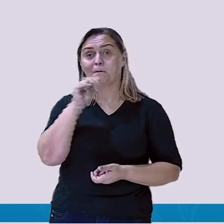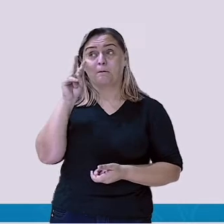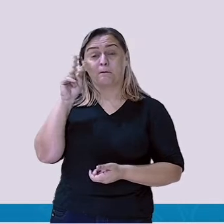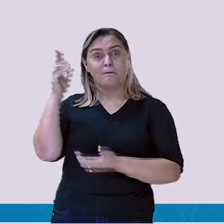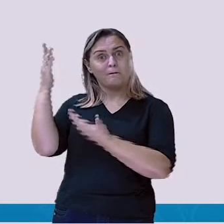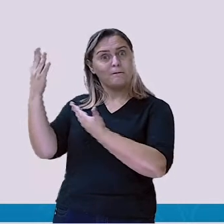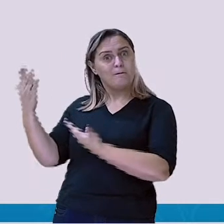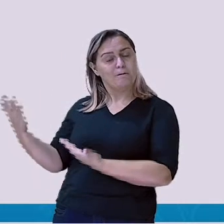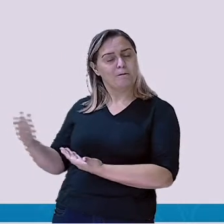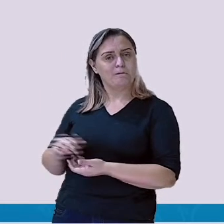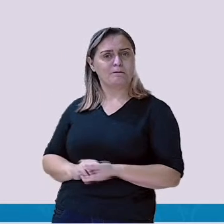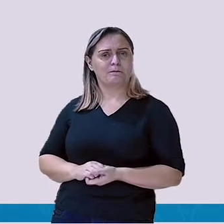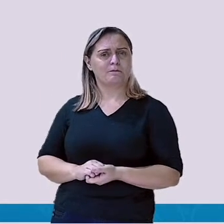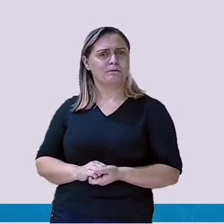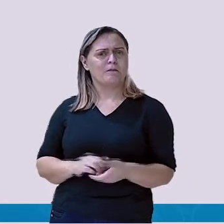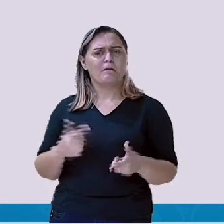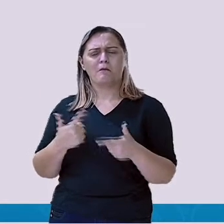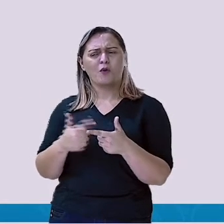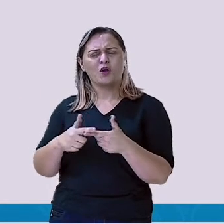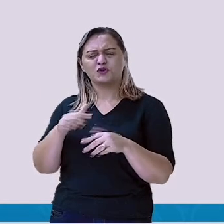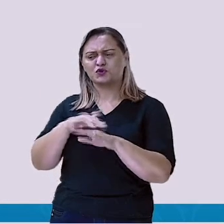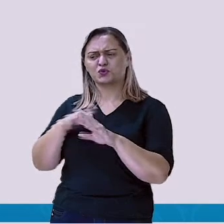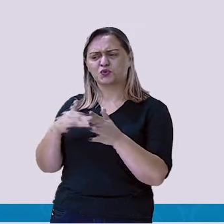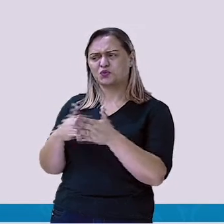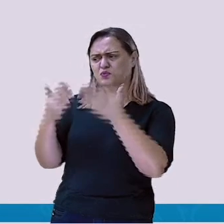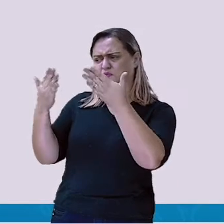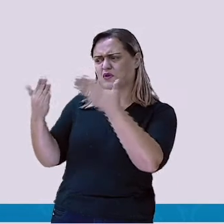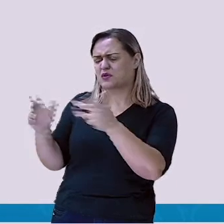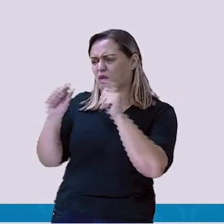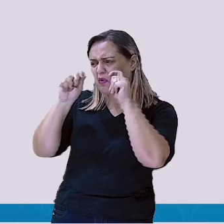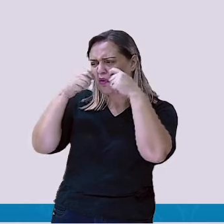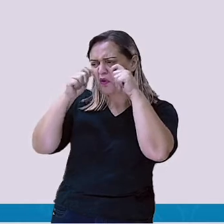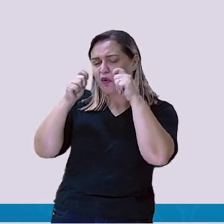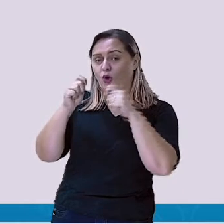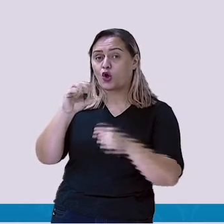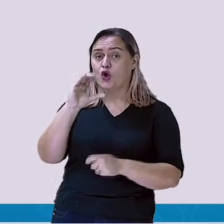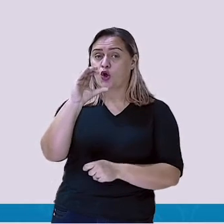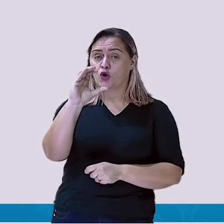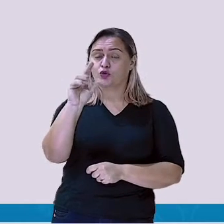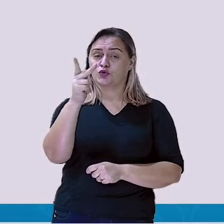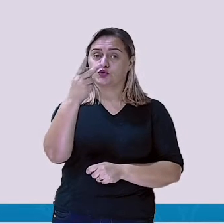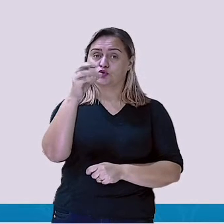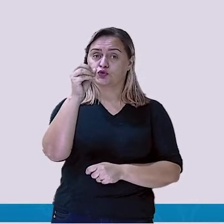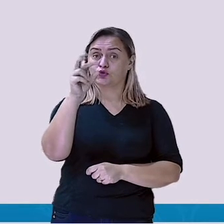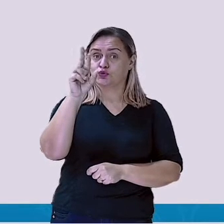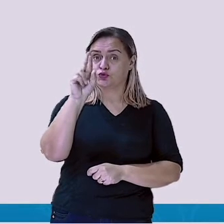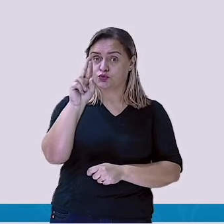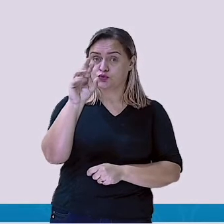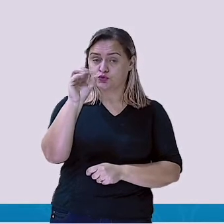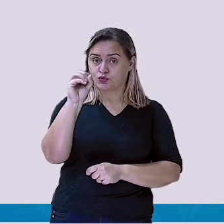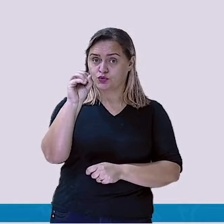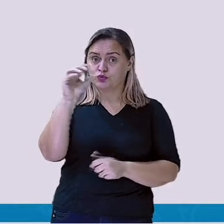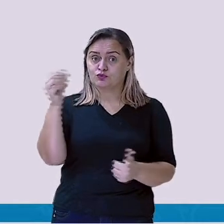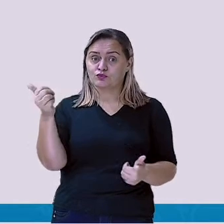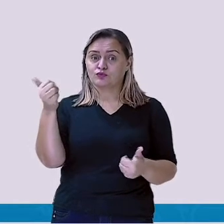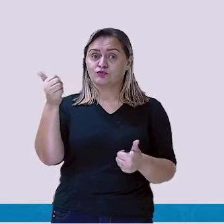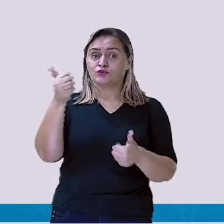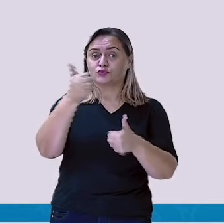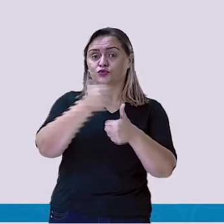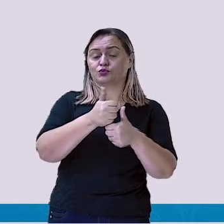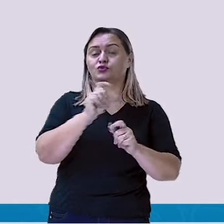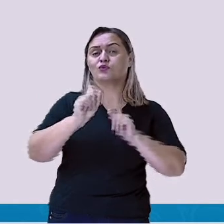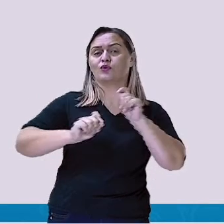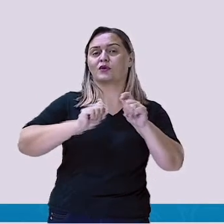Por que todo esse choro? Por que todo esse pranto? É a mesma coisa? É a mesma palavra?